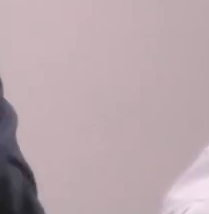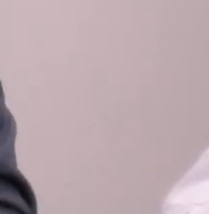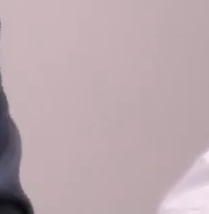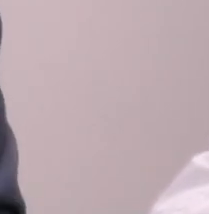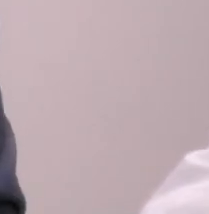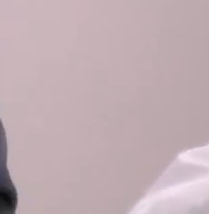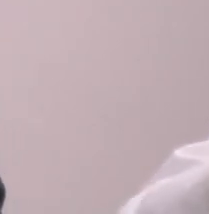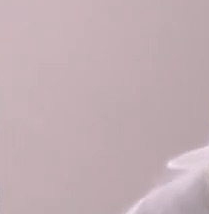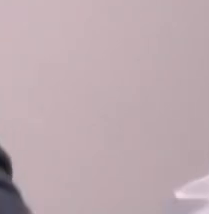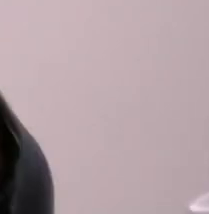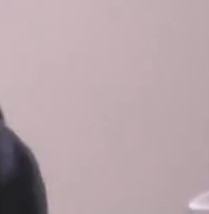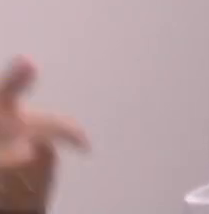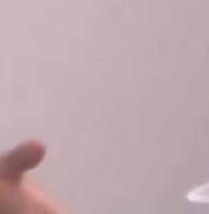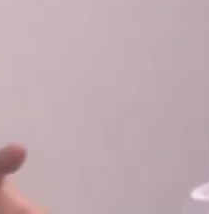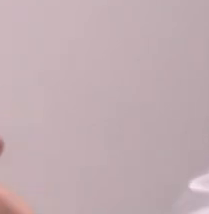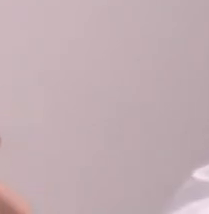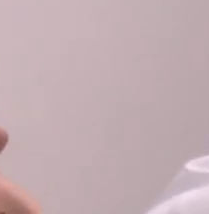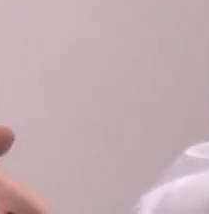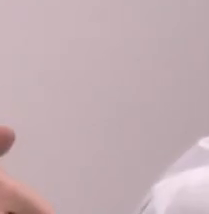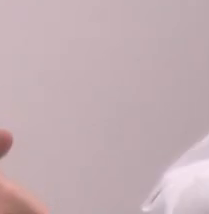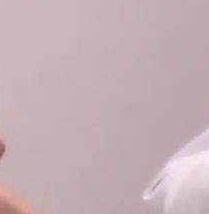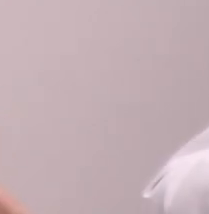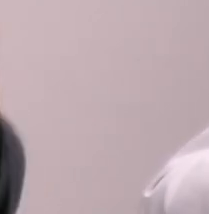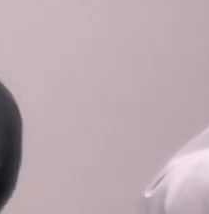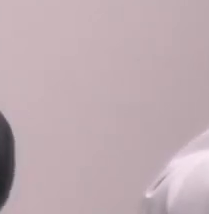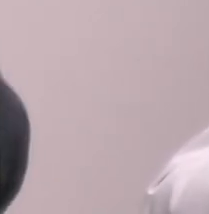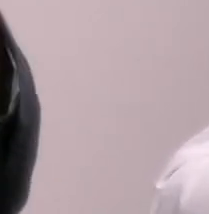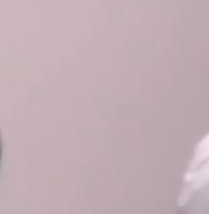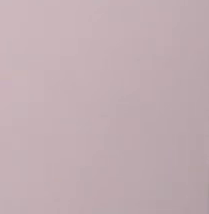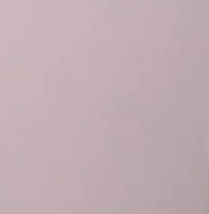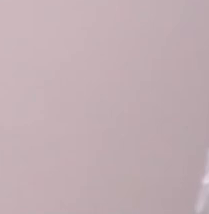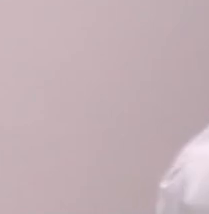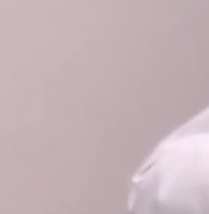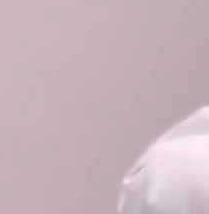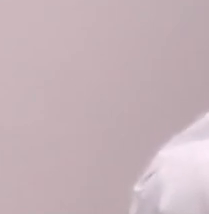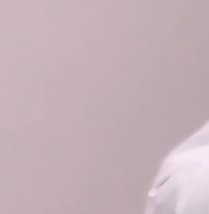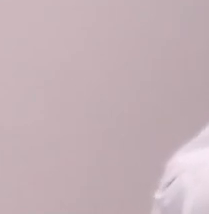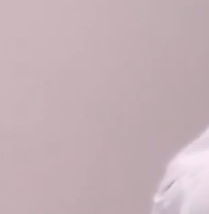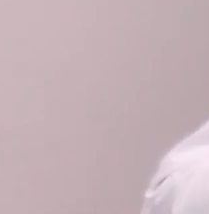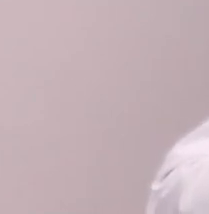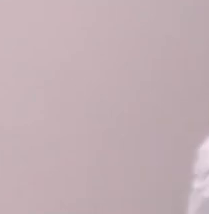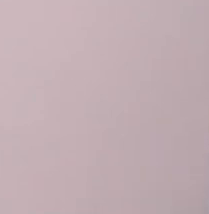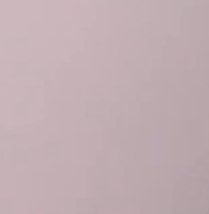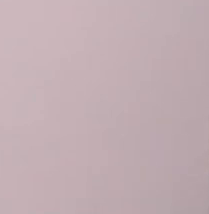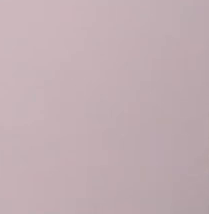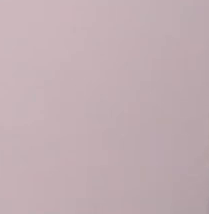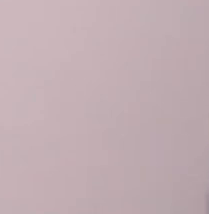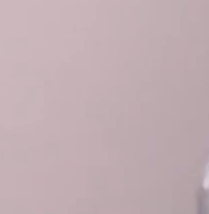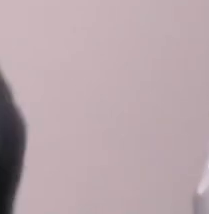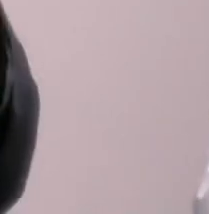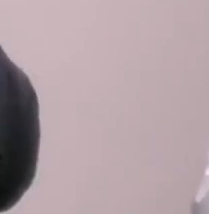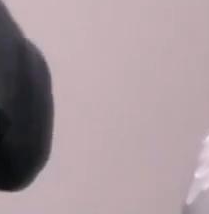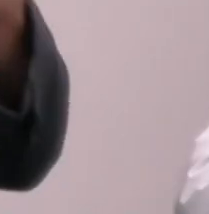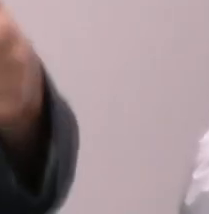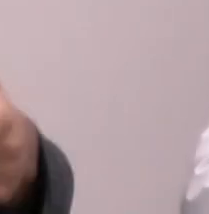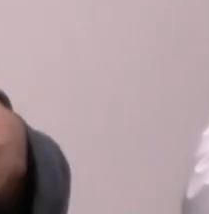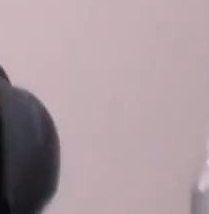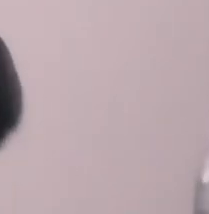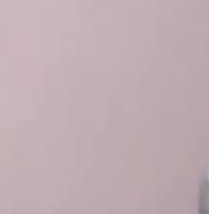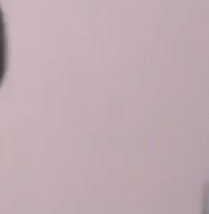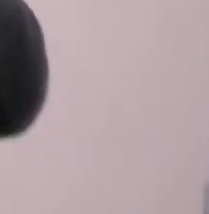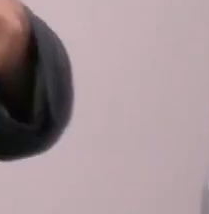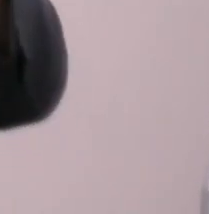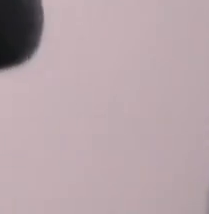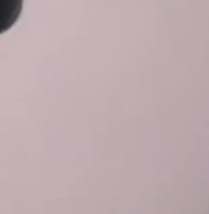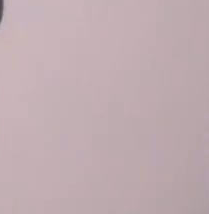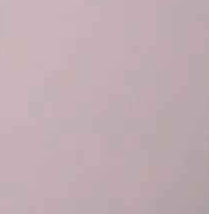Mas a verdade é que a gente não conseguiu. Eu faço parte dessa luta há 7 anos. Mas quem está construindo a UESO,